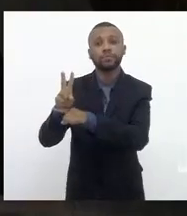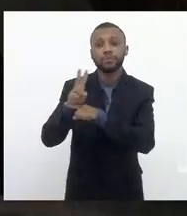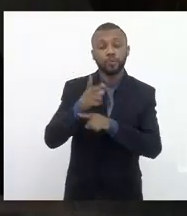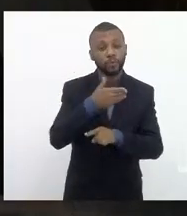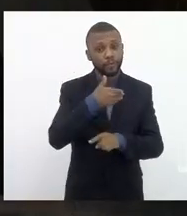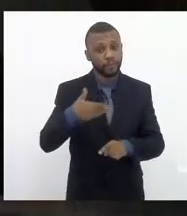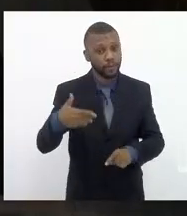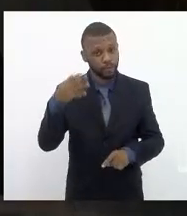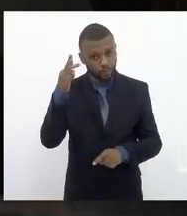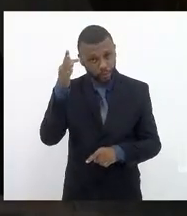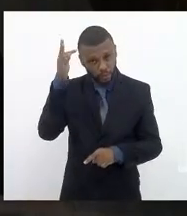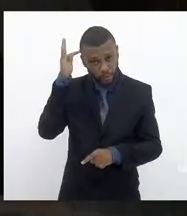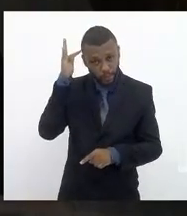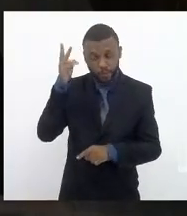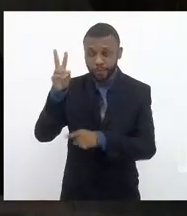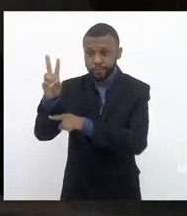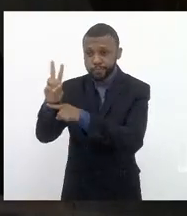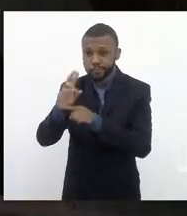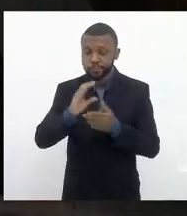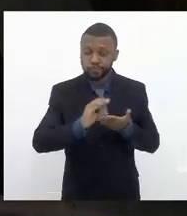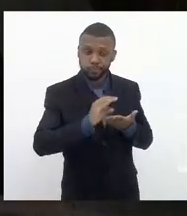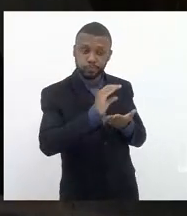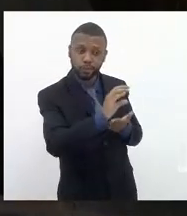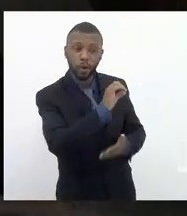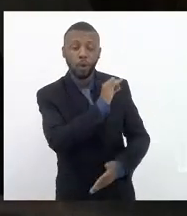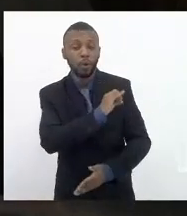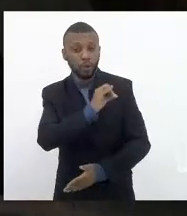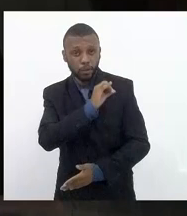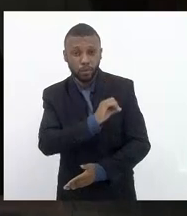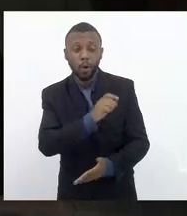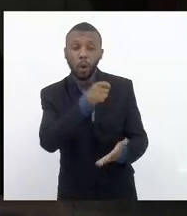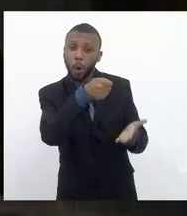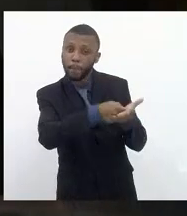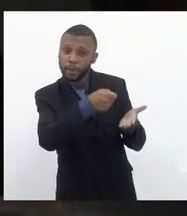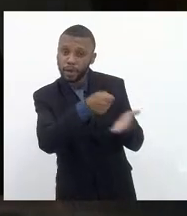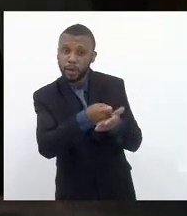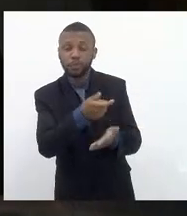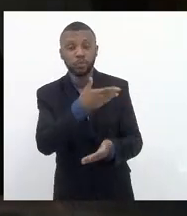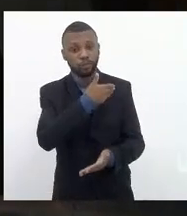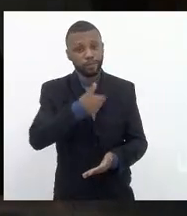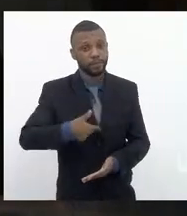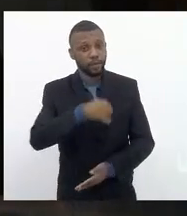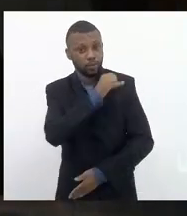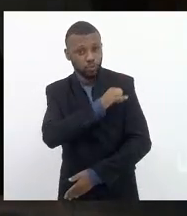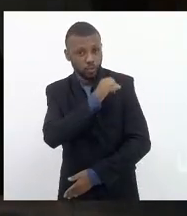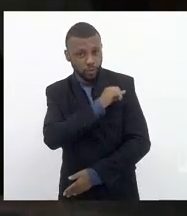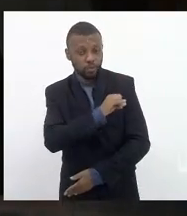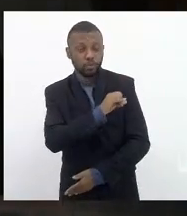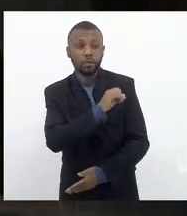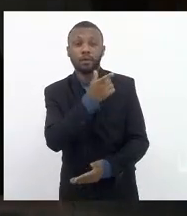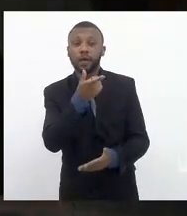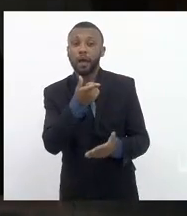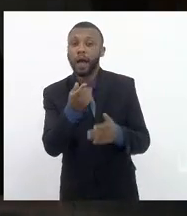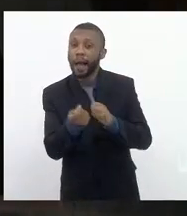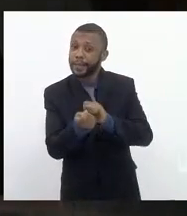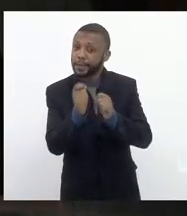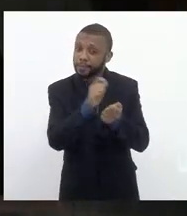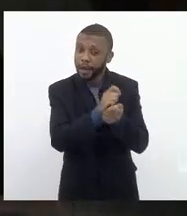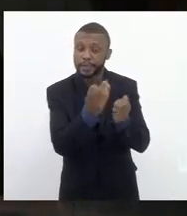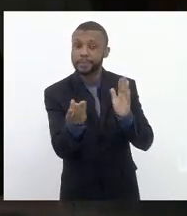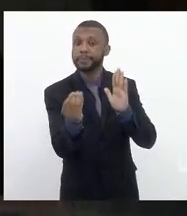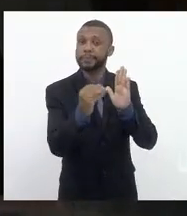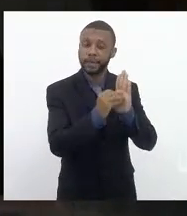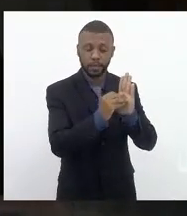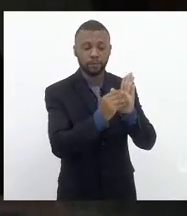havia feito para o Rio de Janeiro e pondo que o Rio de Janeiro só entraria no regime de operação fazendo isso Eu votei contra diferente